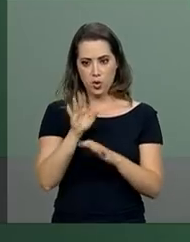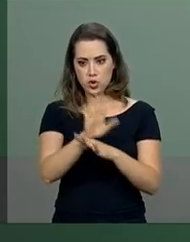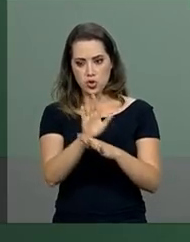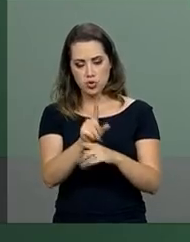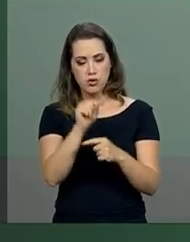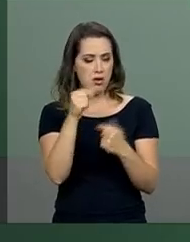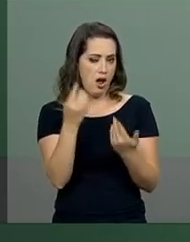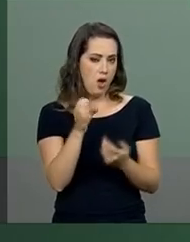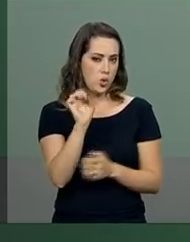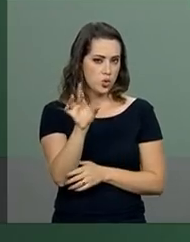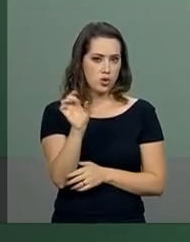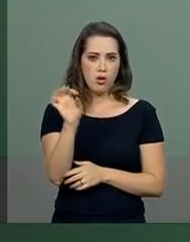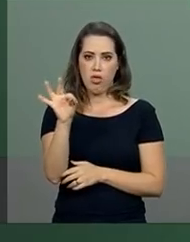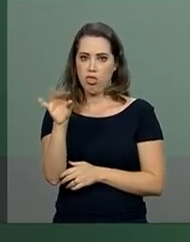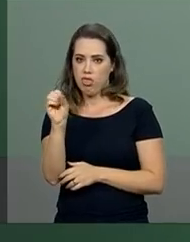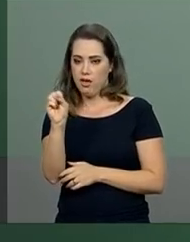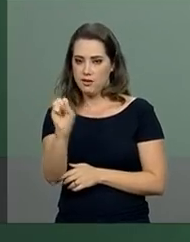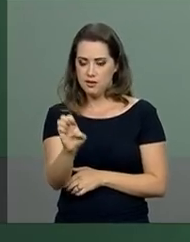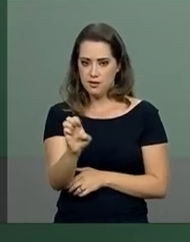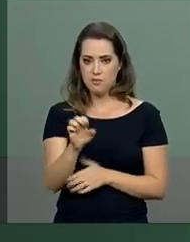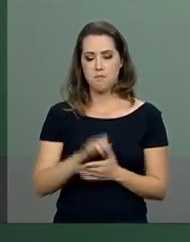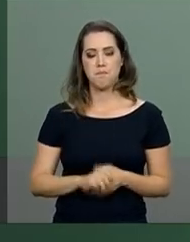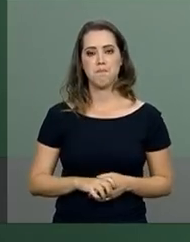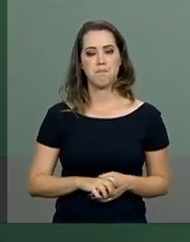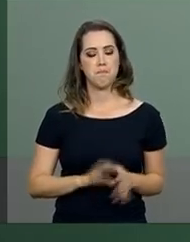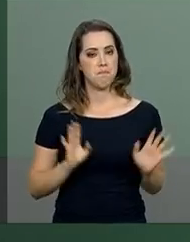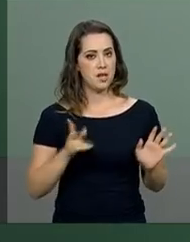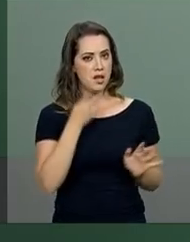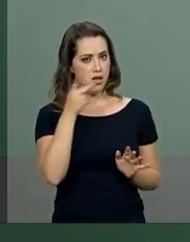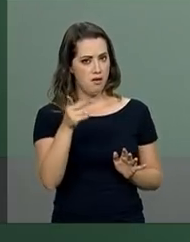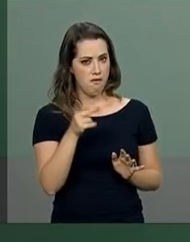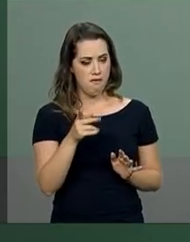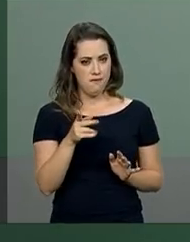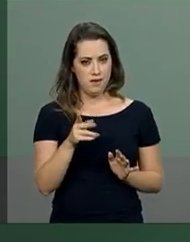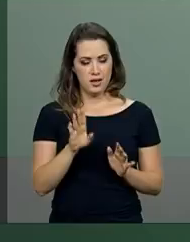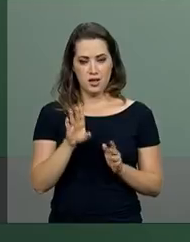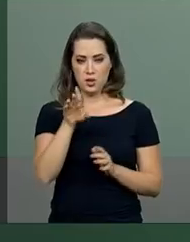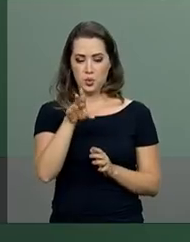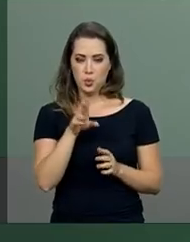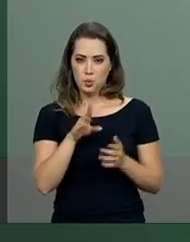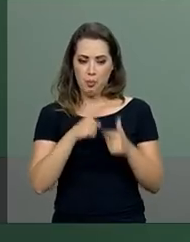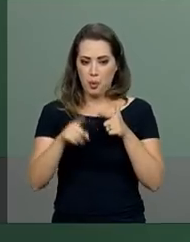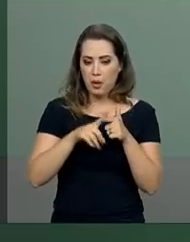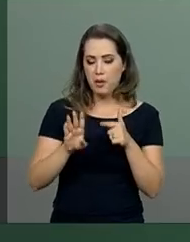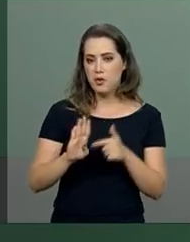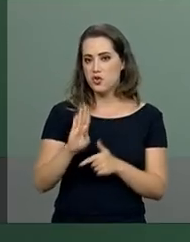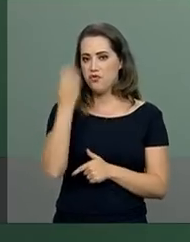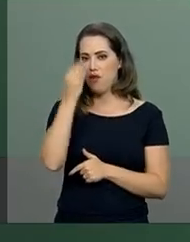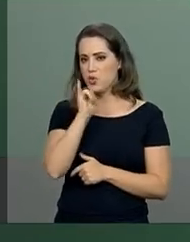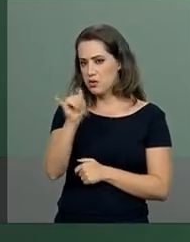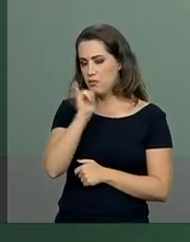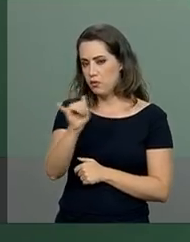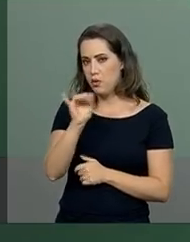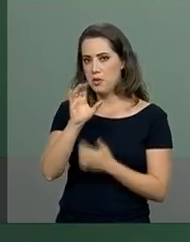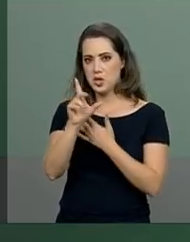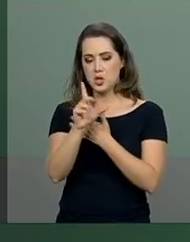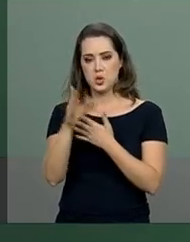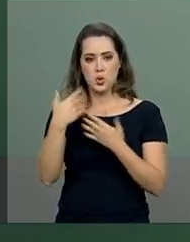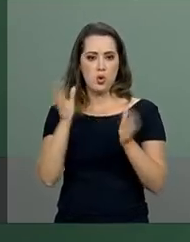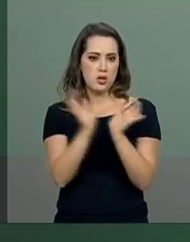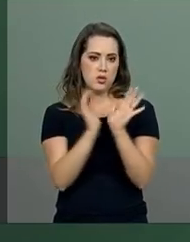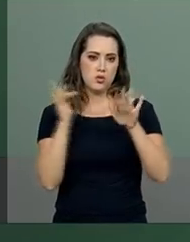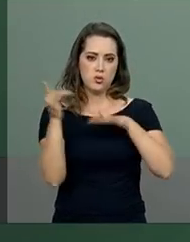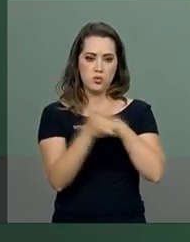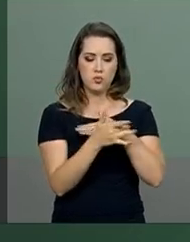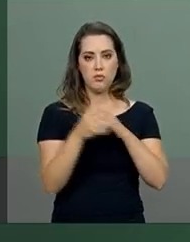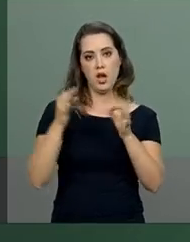pode ser feito olha em relação a essas questões o judiciário em primeiro lugar só age se houver provocação